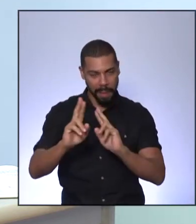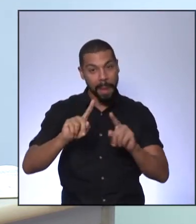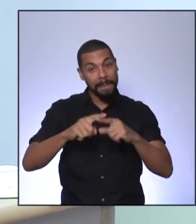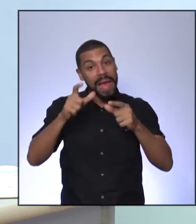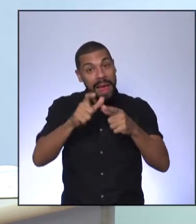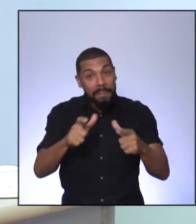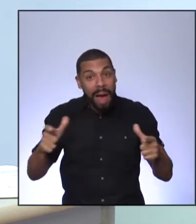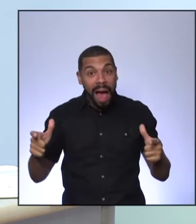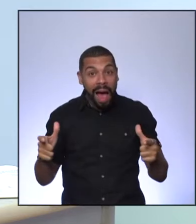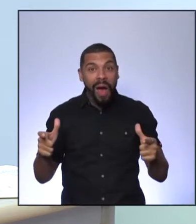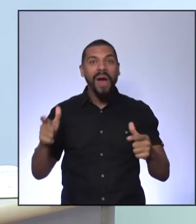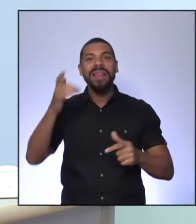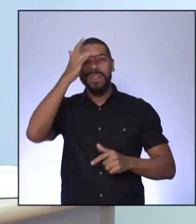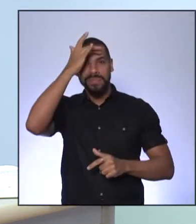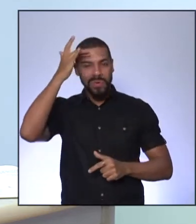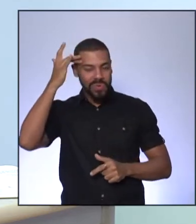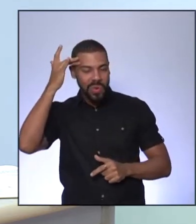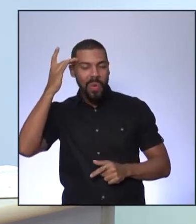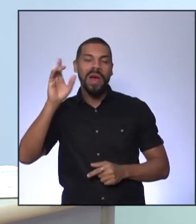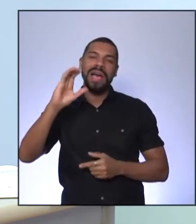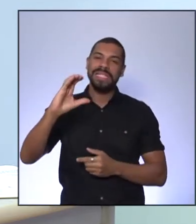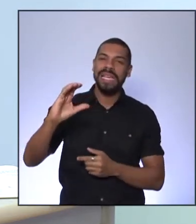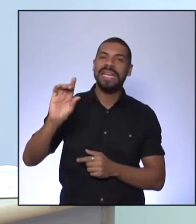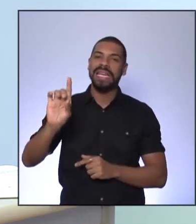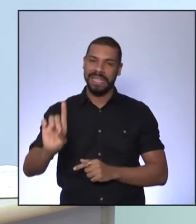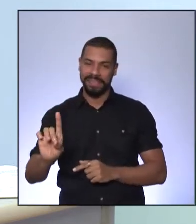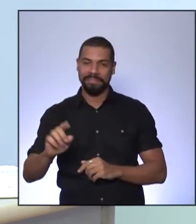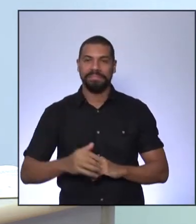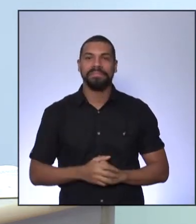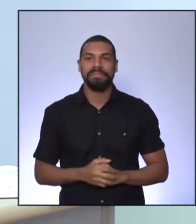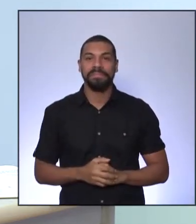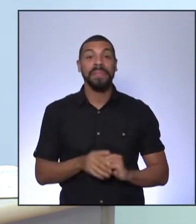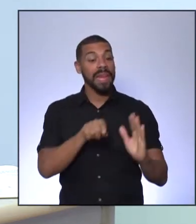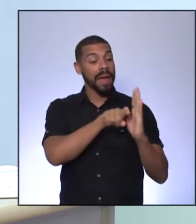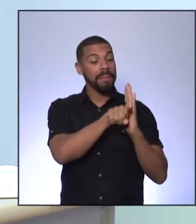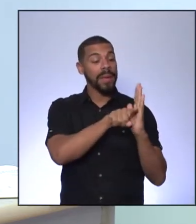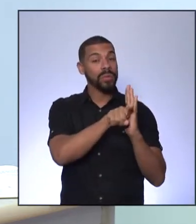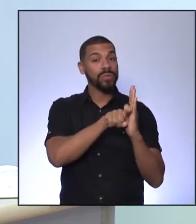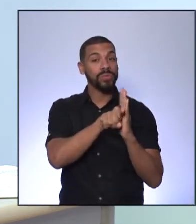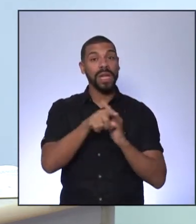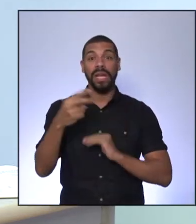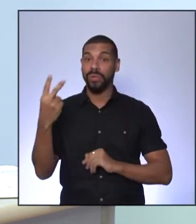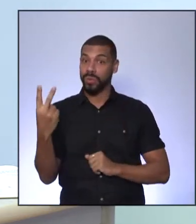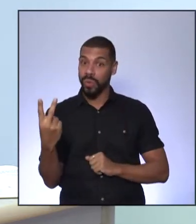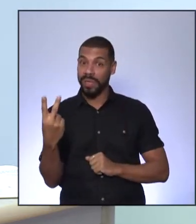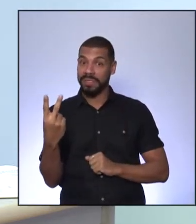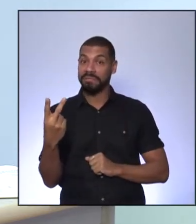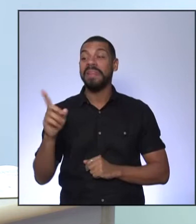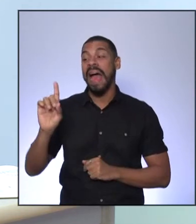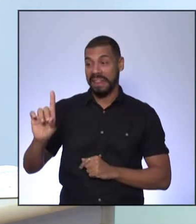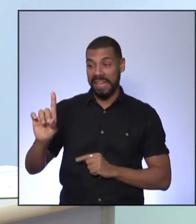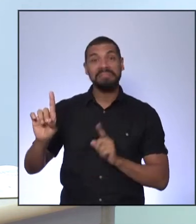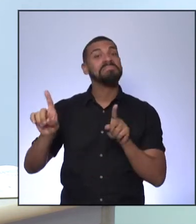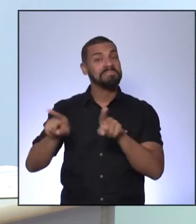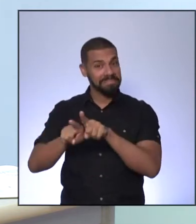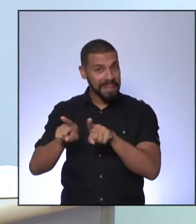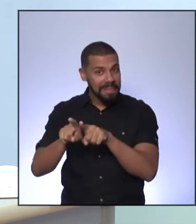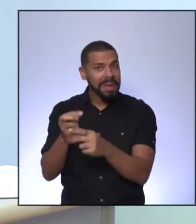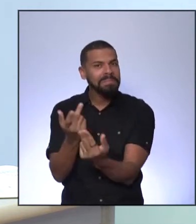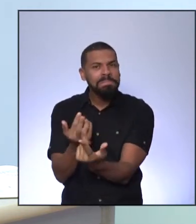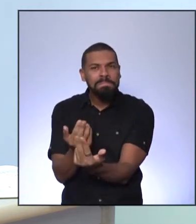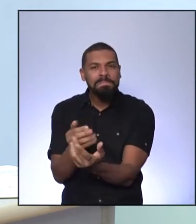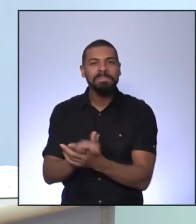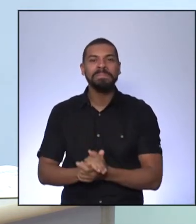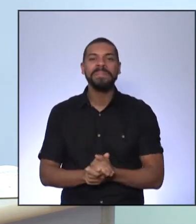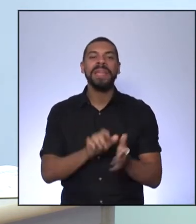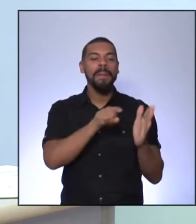pelo número aqui de respostas que nós tivemos. Na número 2, também a D foi uma das mais mencionadas. Na